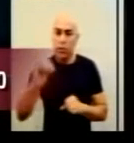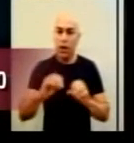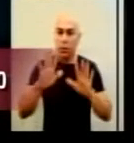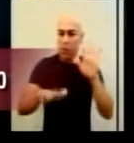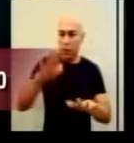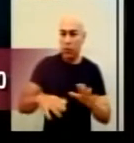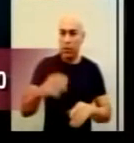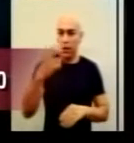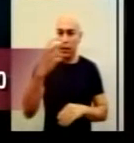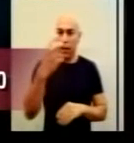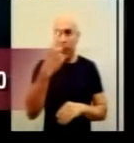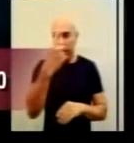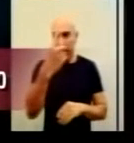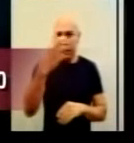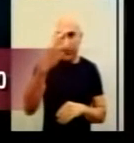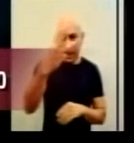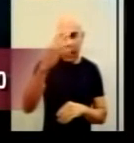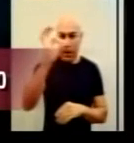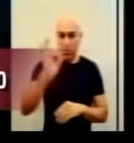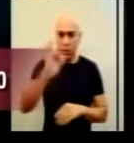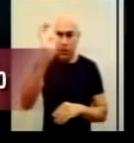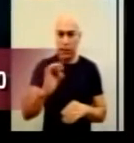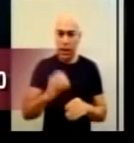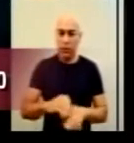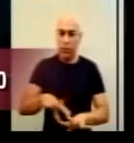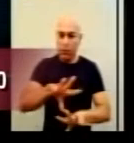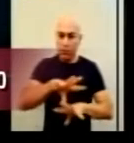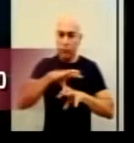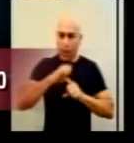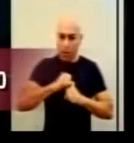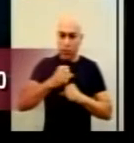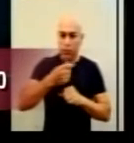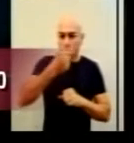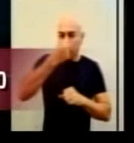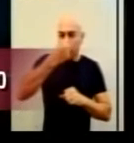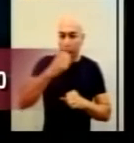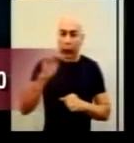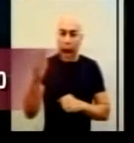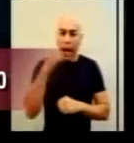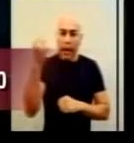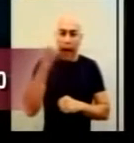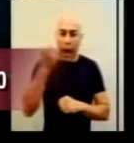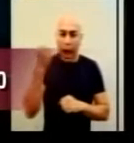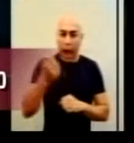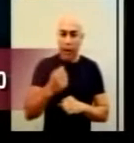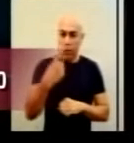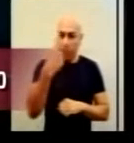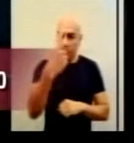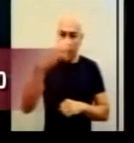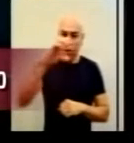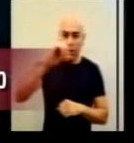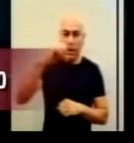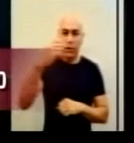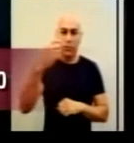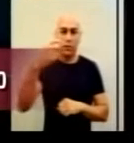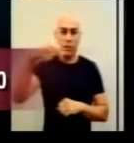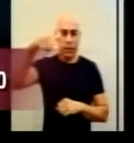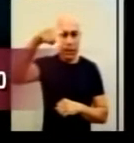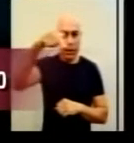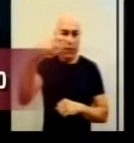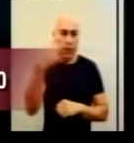13,5%. E síndrome respiratória grave, que precisaram de internação com Covid confirmado, foram 1.071